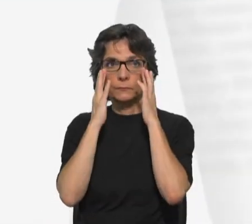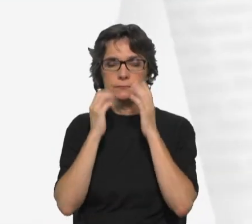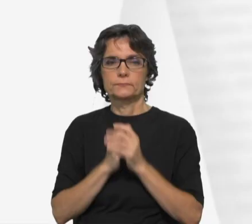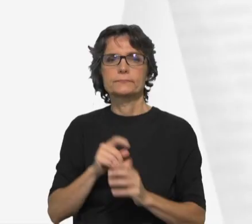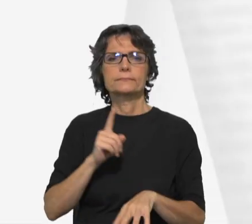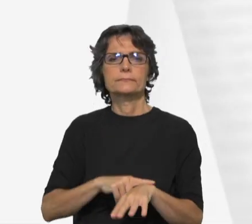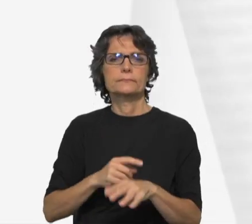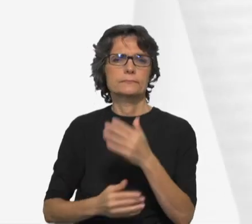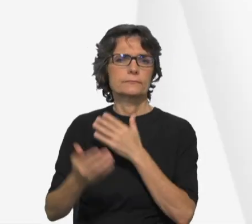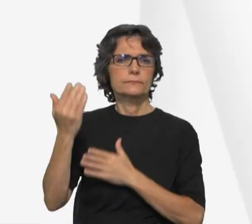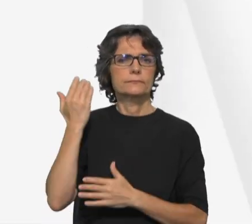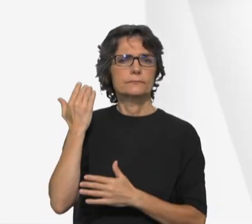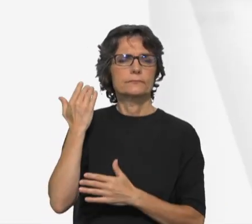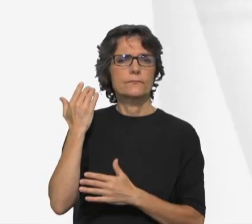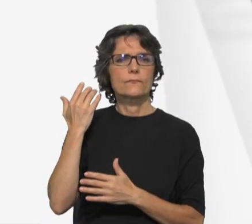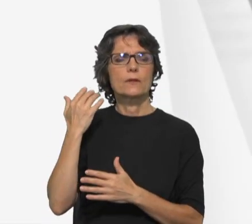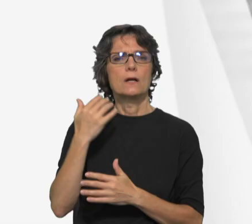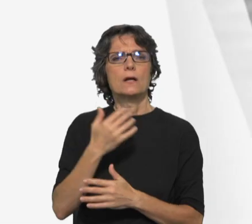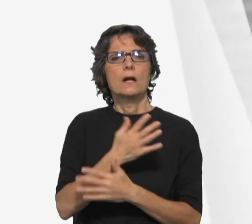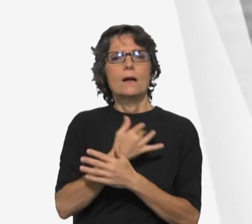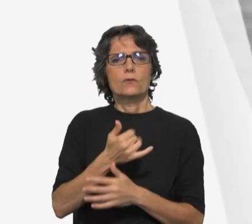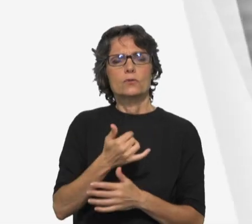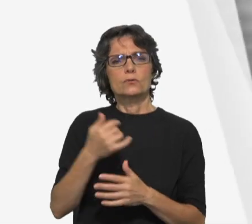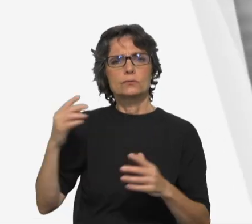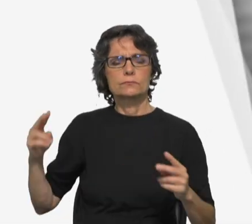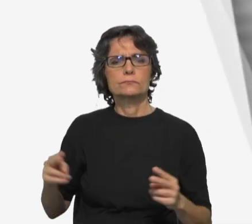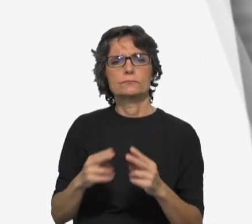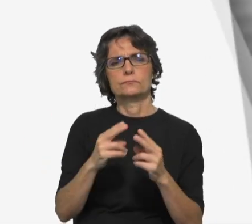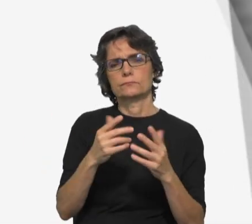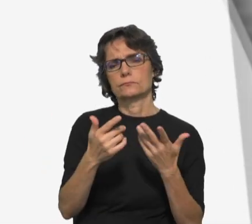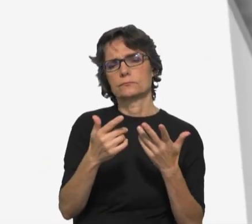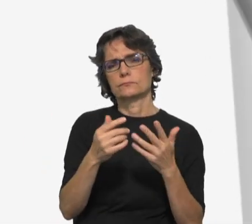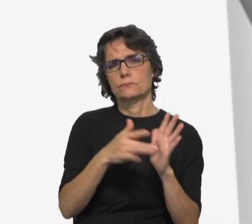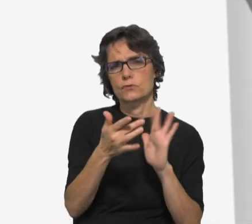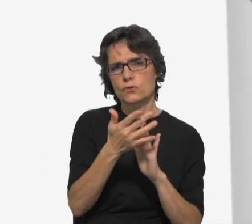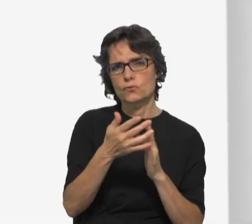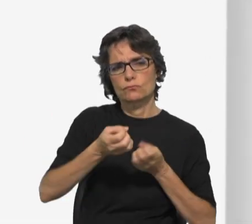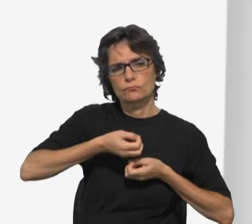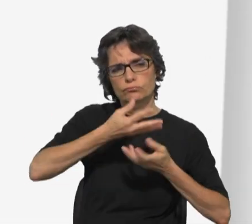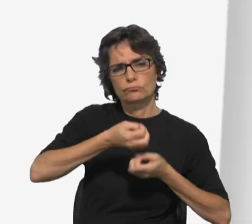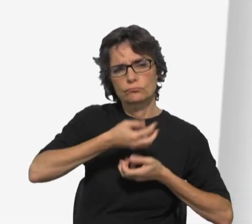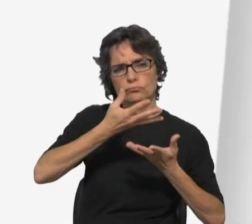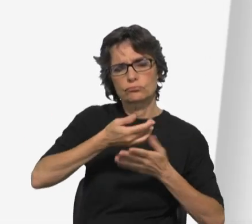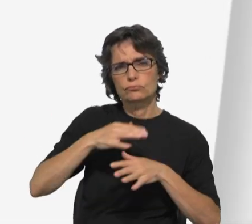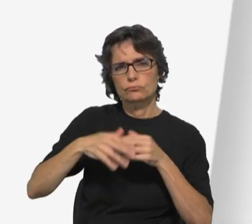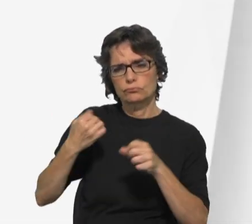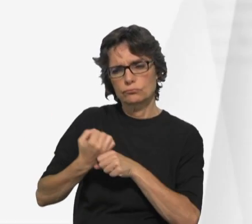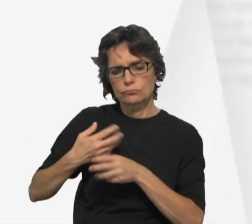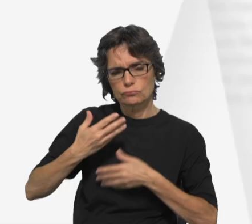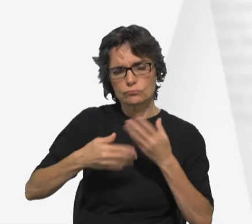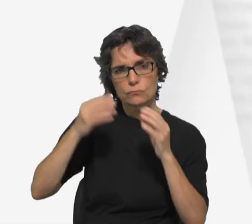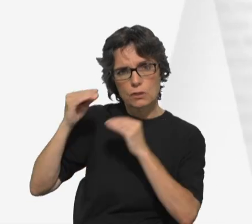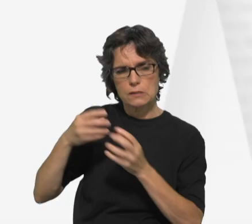Naquele tempo, os apóstolos voltaram para junto de Jesus e contaram-lhe tudo o que tinham feito e